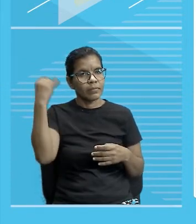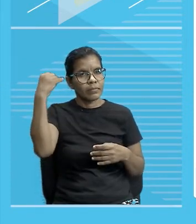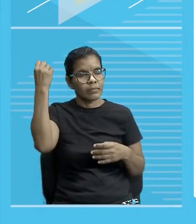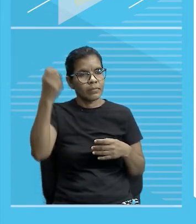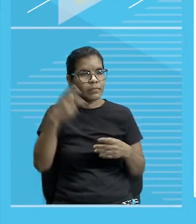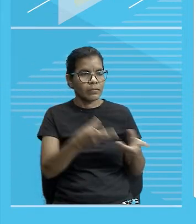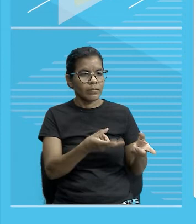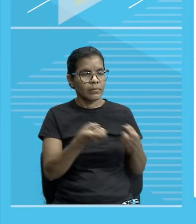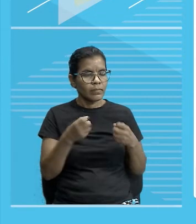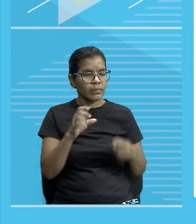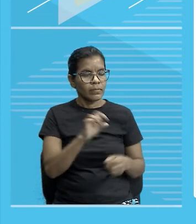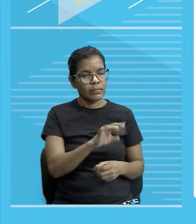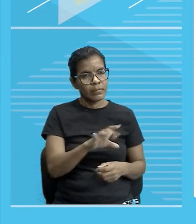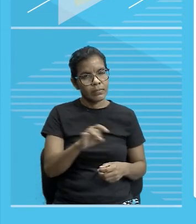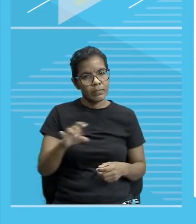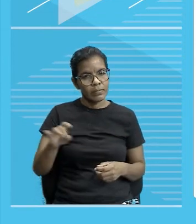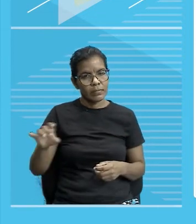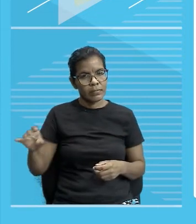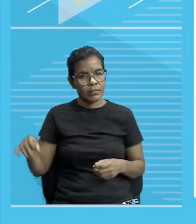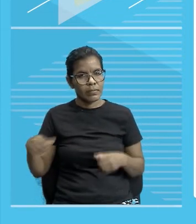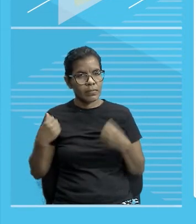notar que cada plano pode